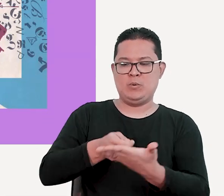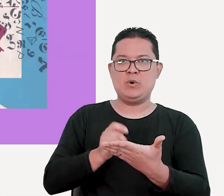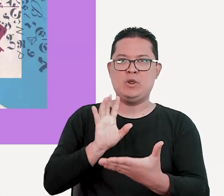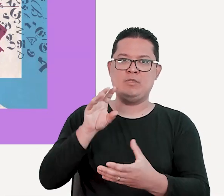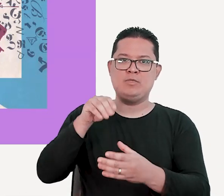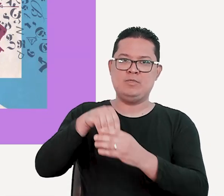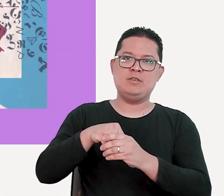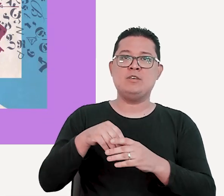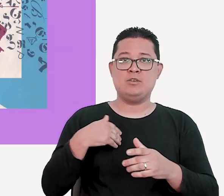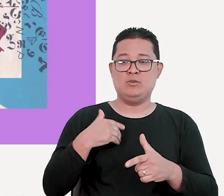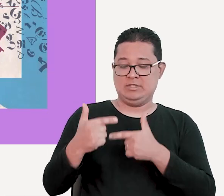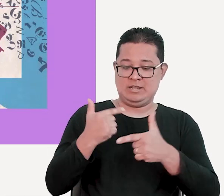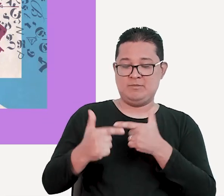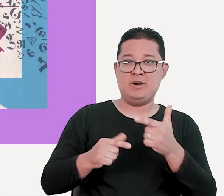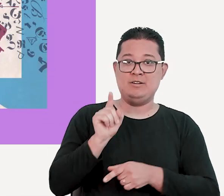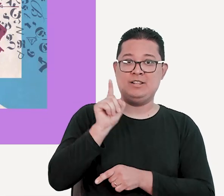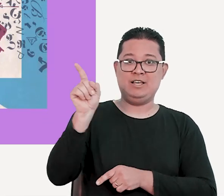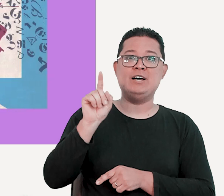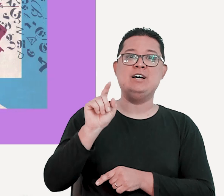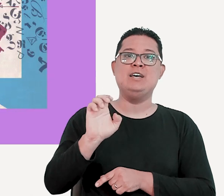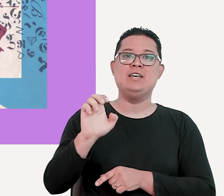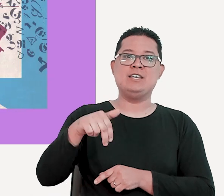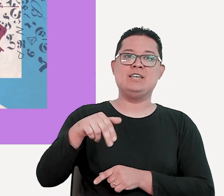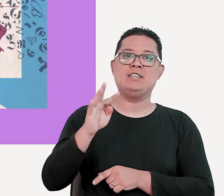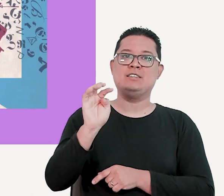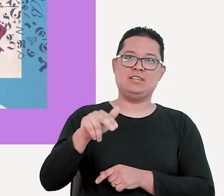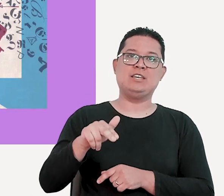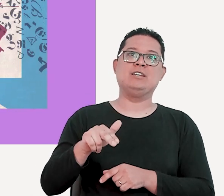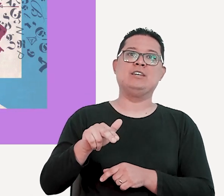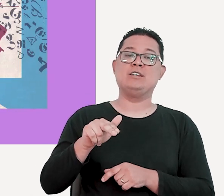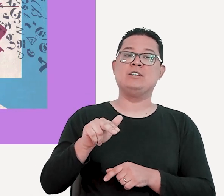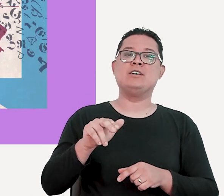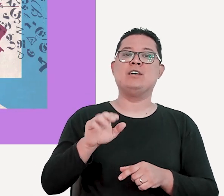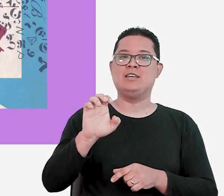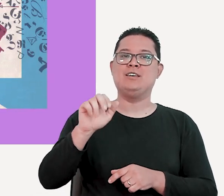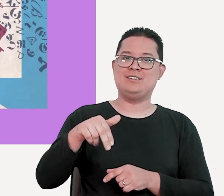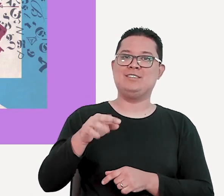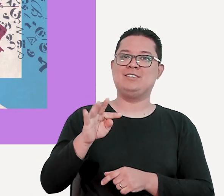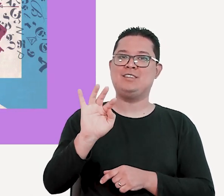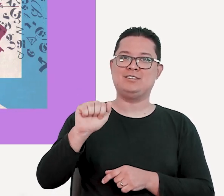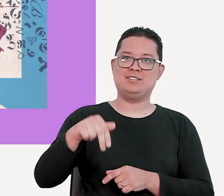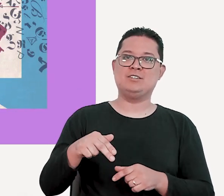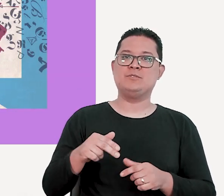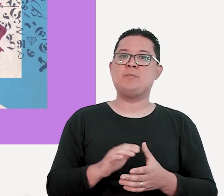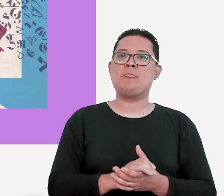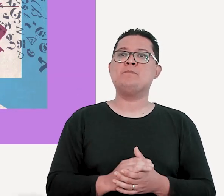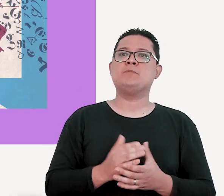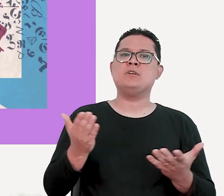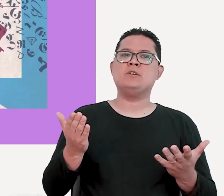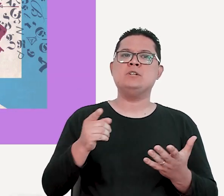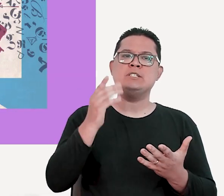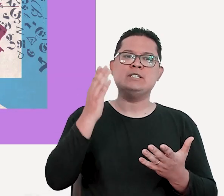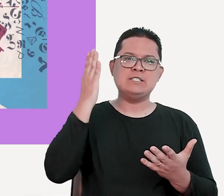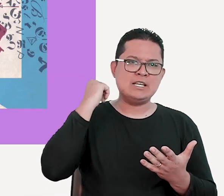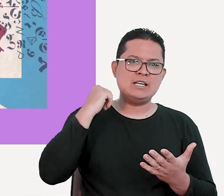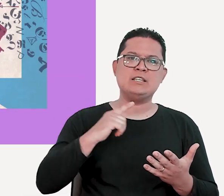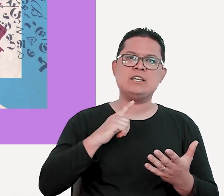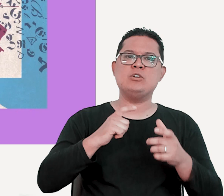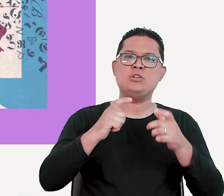Gibraltar. A Entem é uma empresa, na verdade, não sei se vocês sabem, Gibraltar, sabe que tem o Estreito de